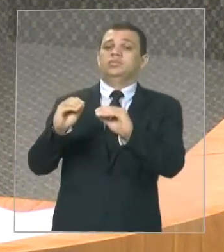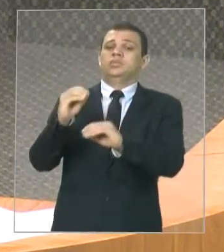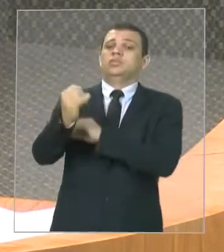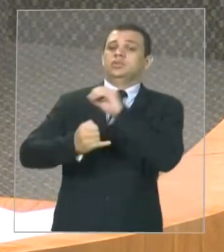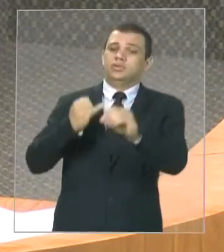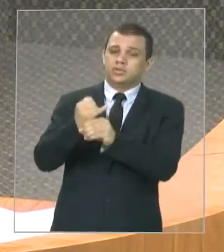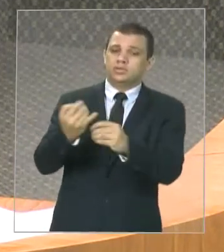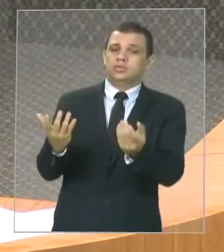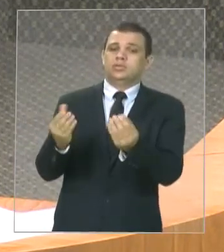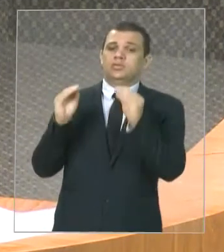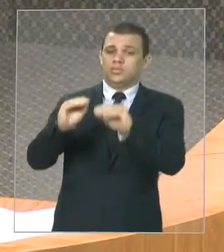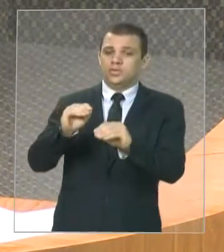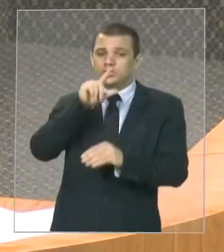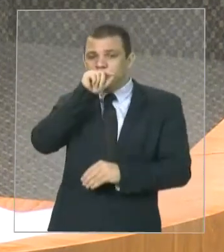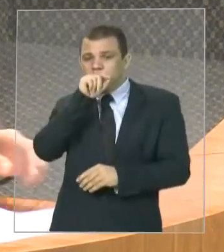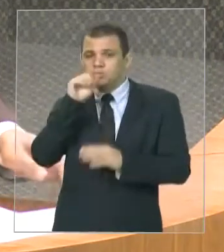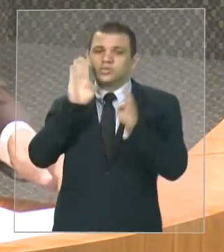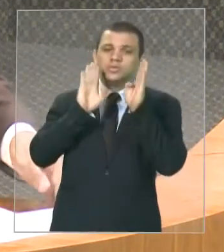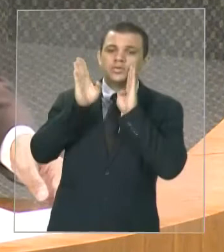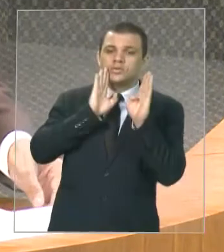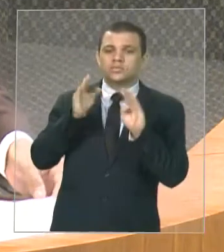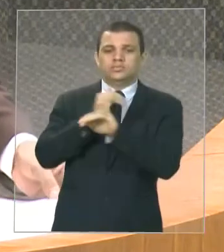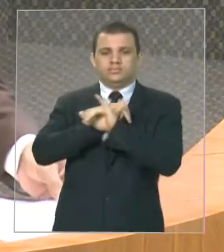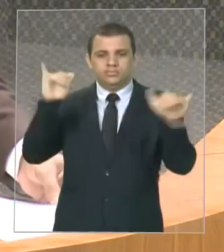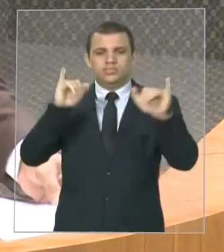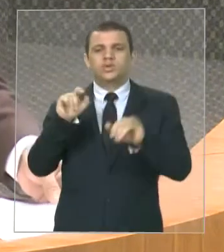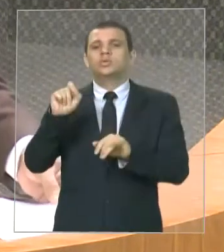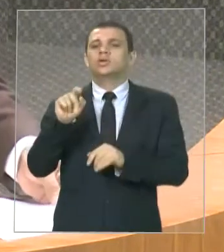os subjuntos. É isso que ele tem que fazer.